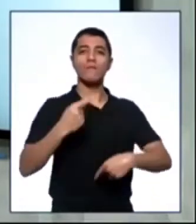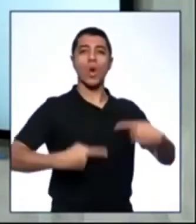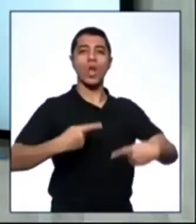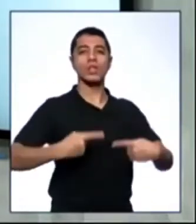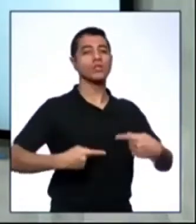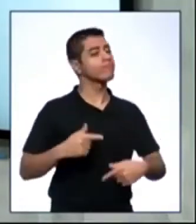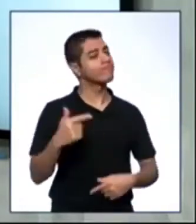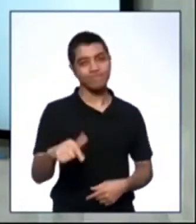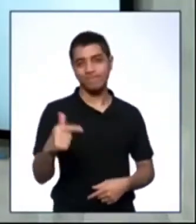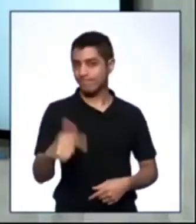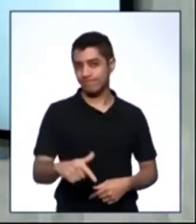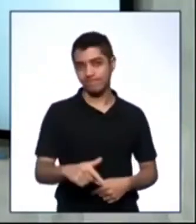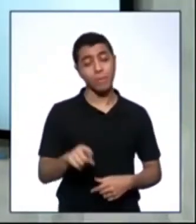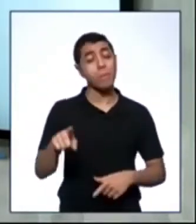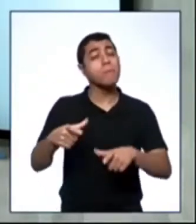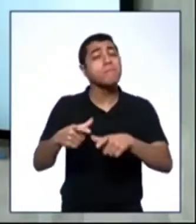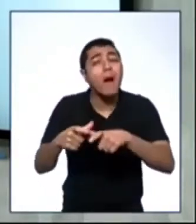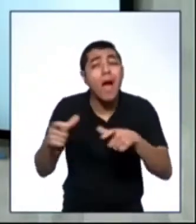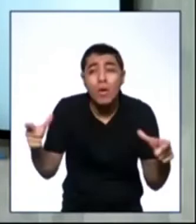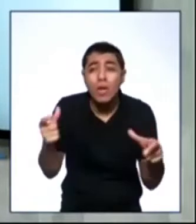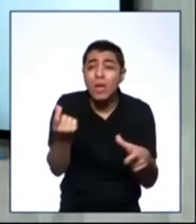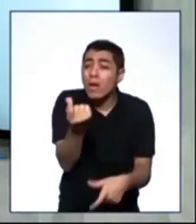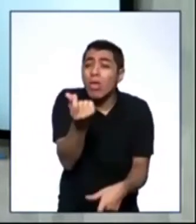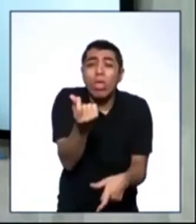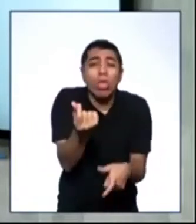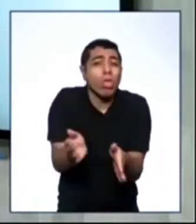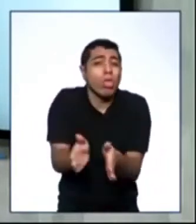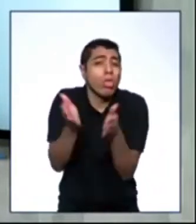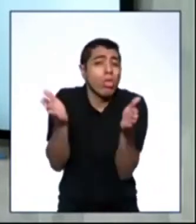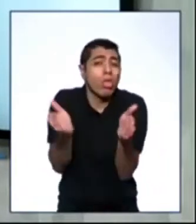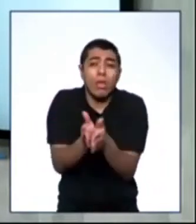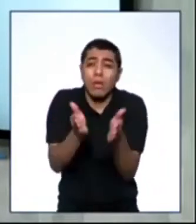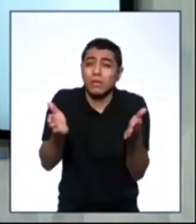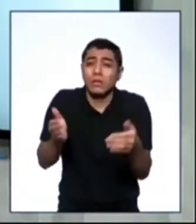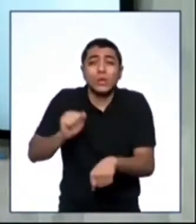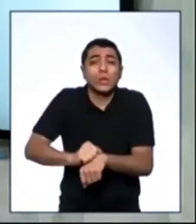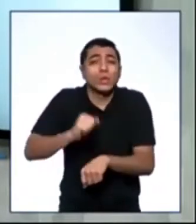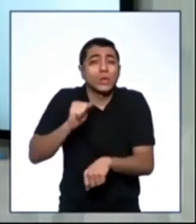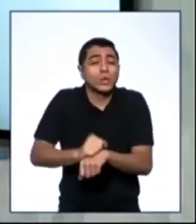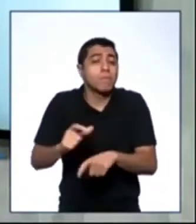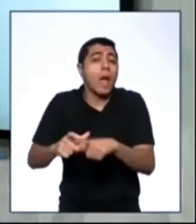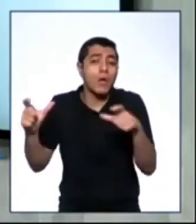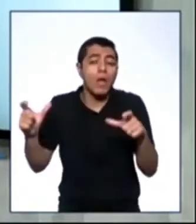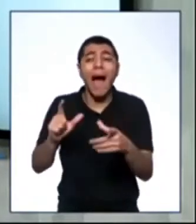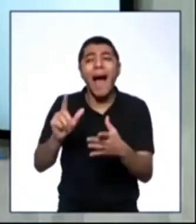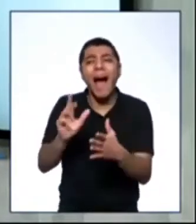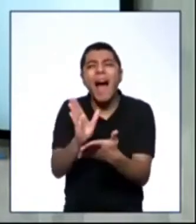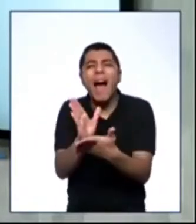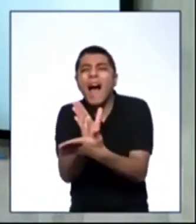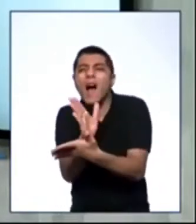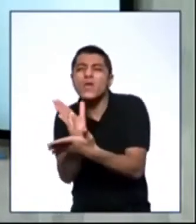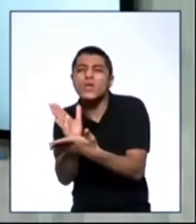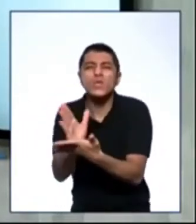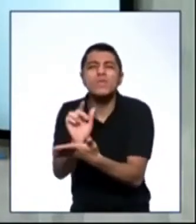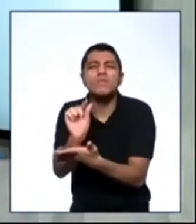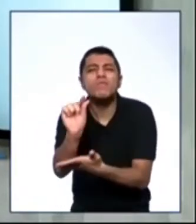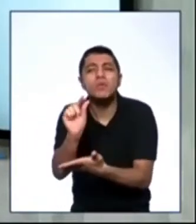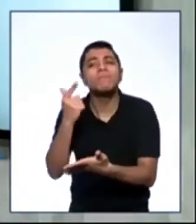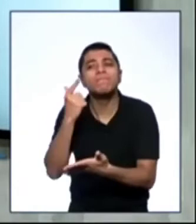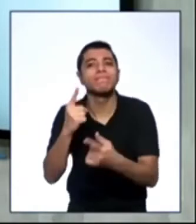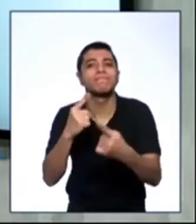majoritariamente miserável, existe um caso ou outro de plebeus que ficaram ricos, mas a grande maioria, né, se a gente for pensar como classe social, é uma classe social